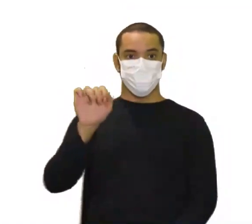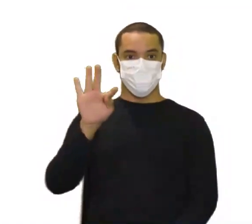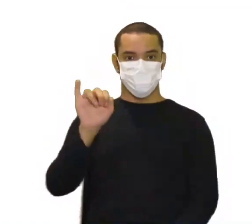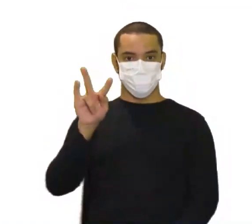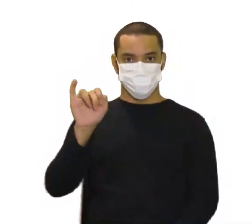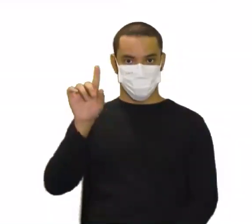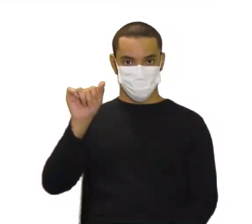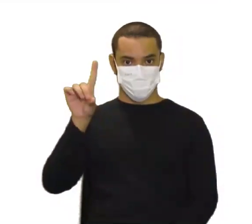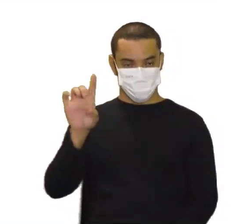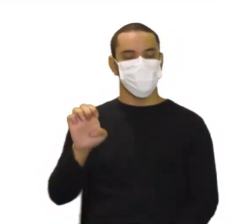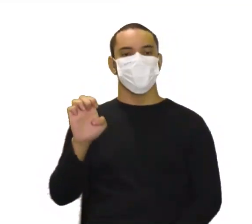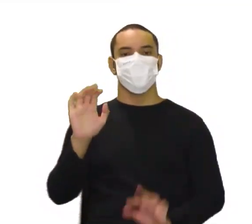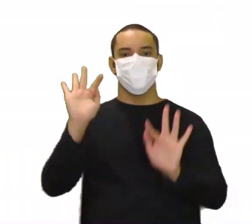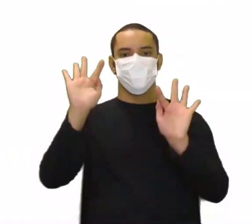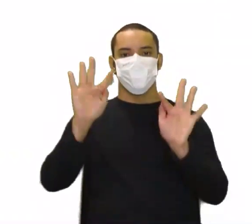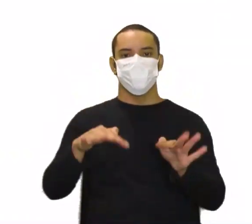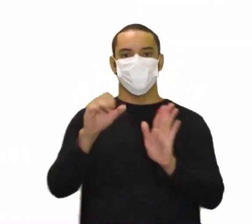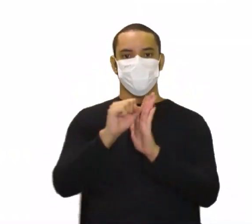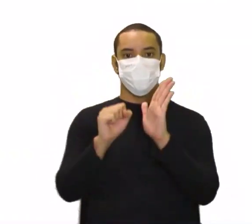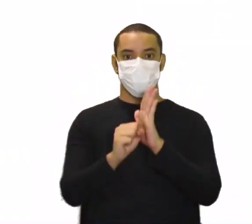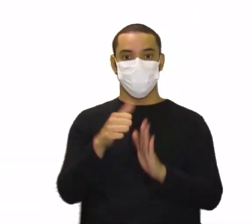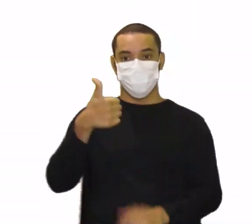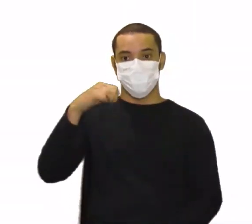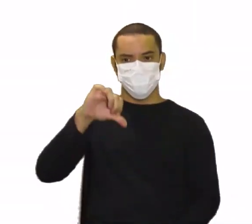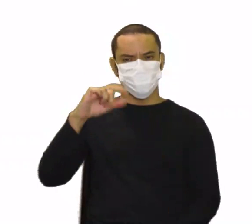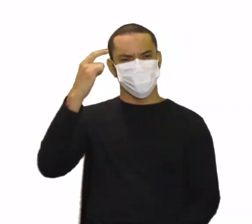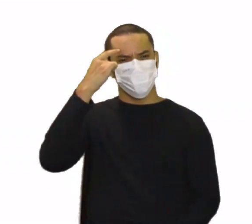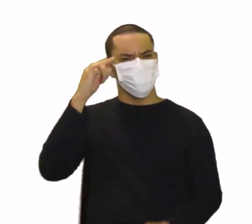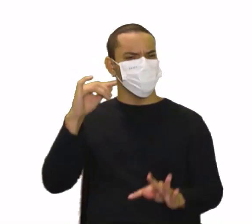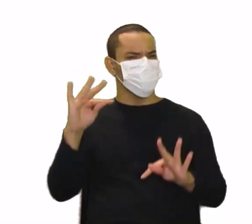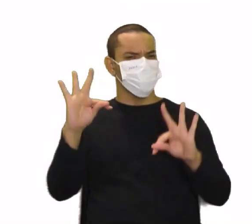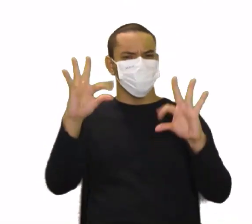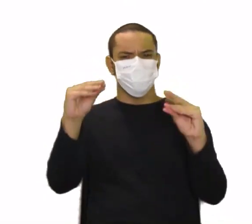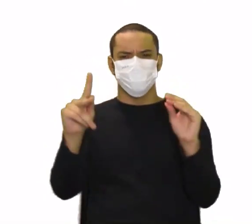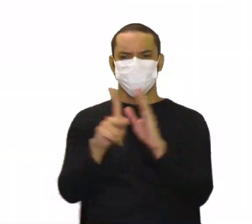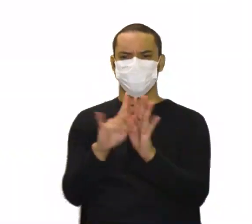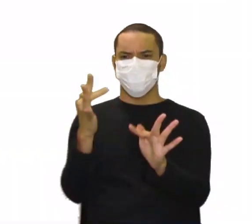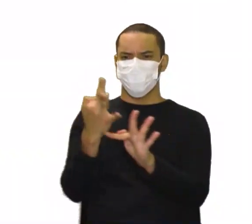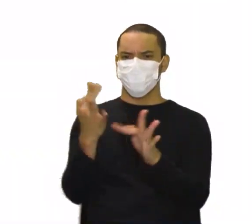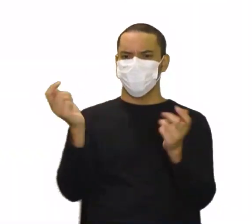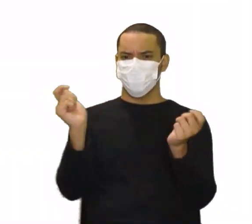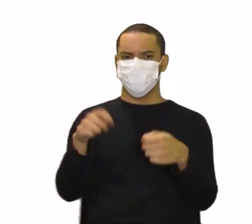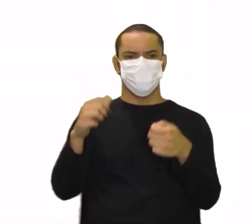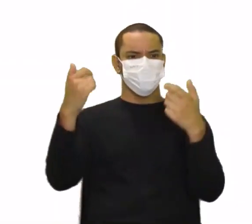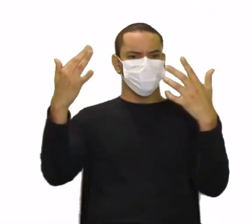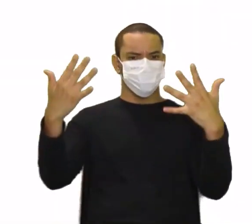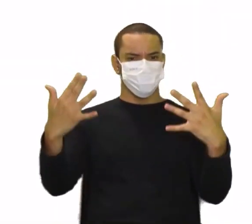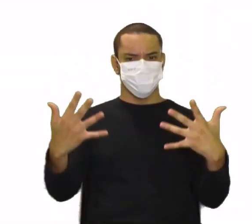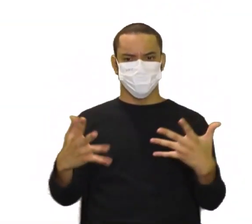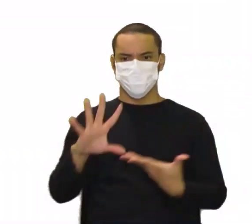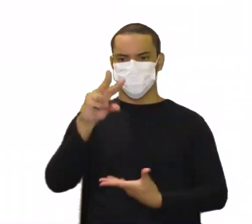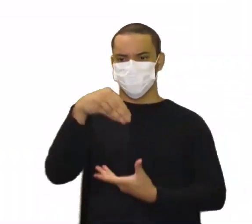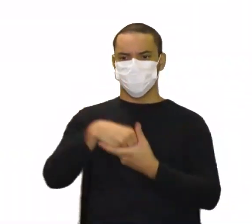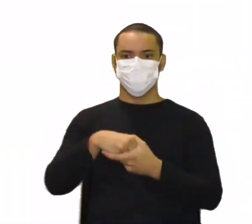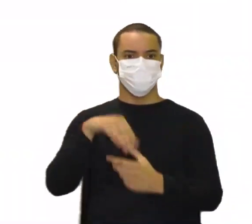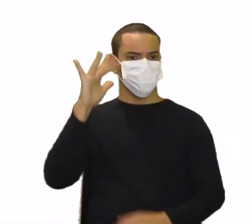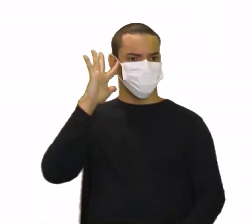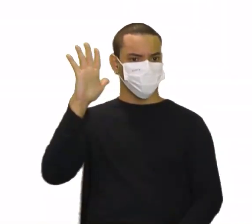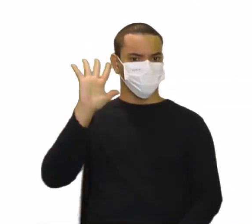do século XIX, pensava-se que todos os fenômenos físicos poderiam ser explicados dentro das teorias correntes,